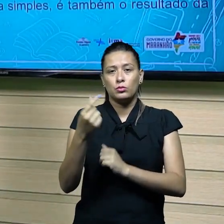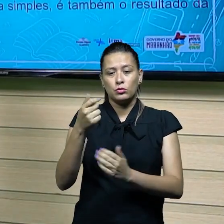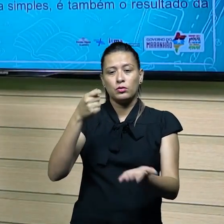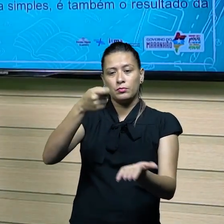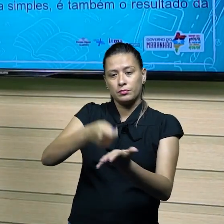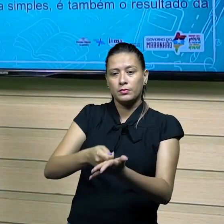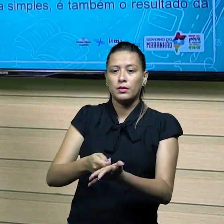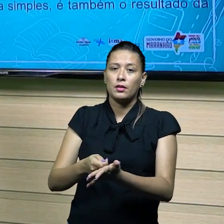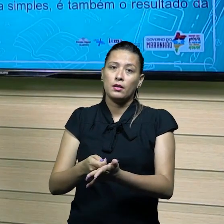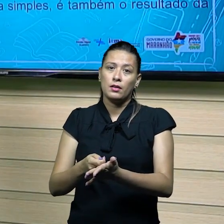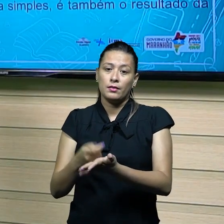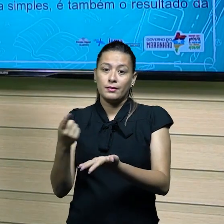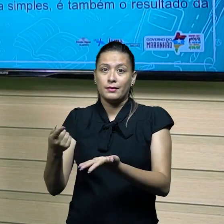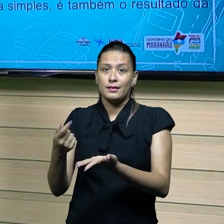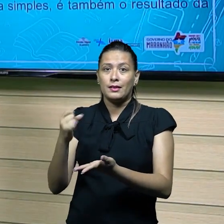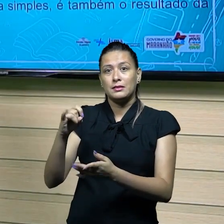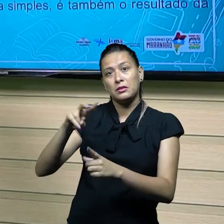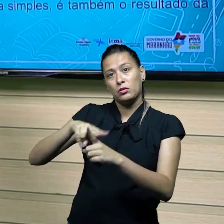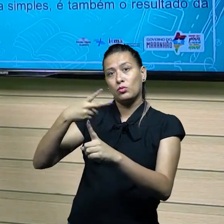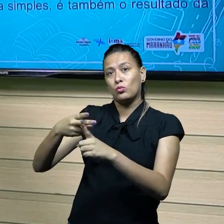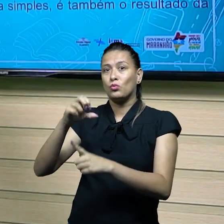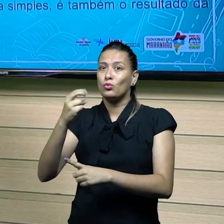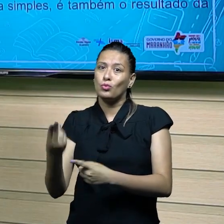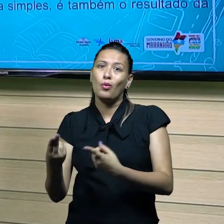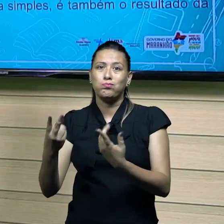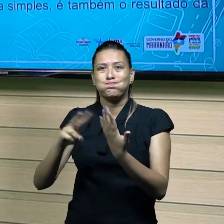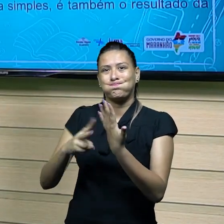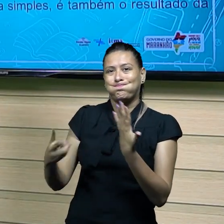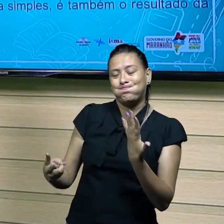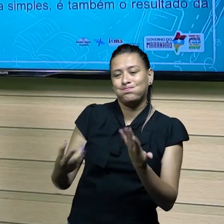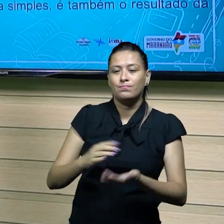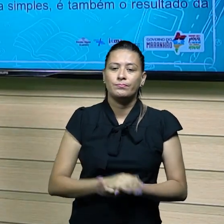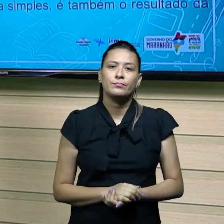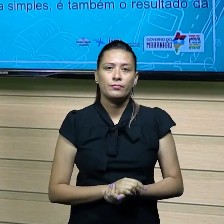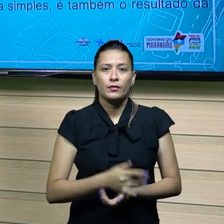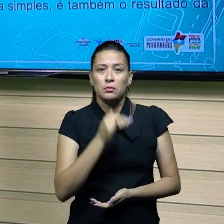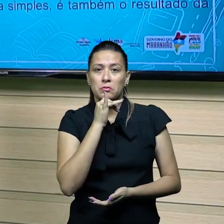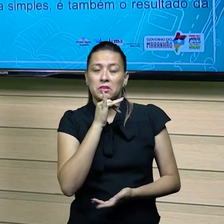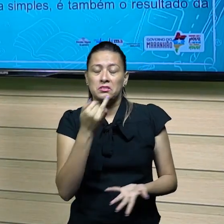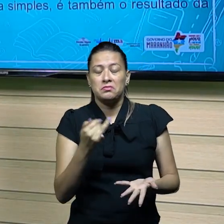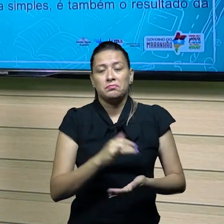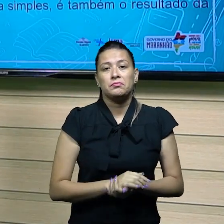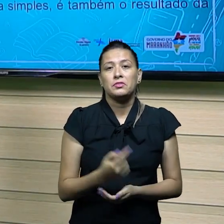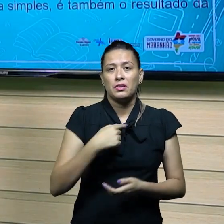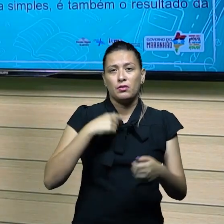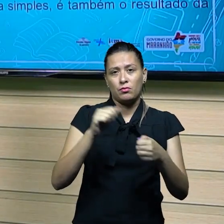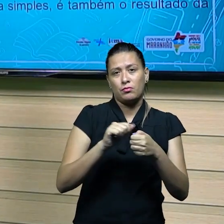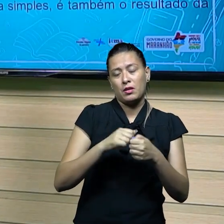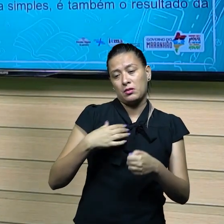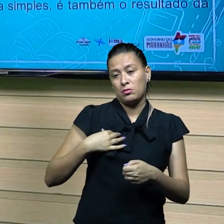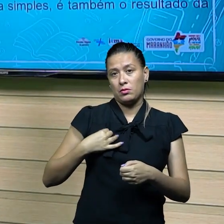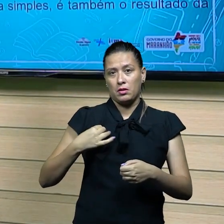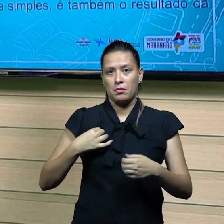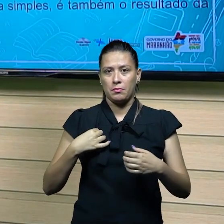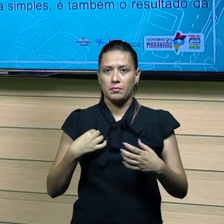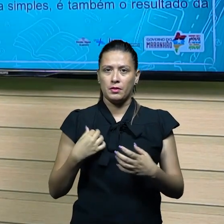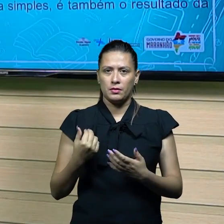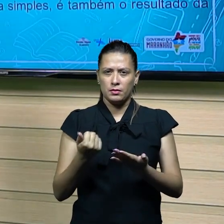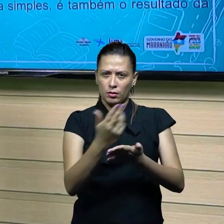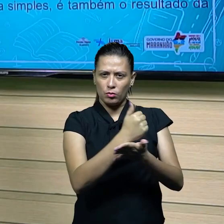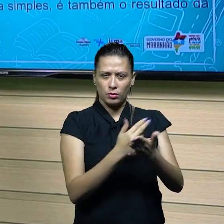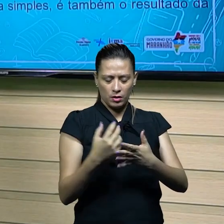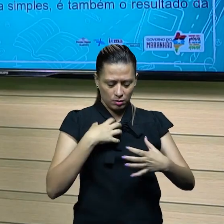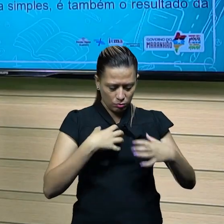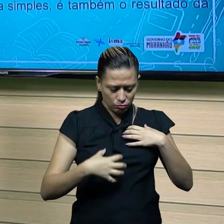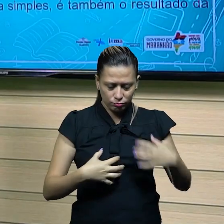produzo camisas estampadas, das mais variadas temas, assim por diante. E eu comprei